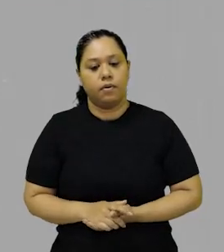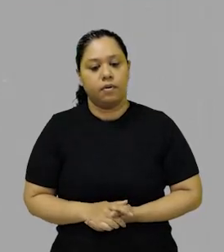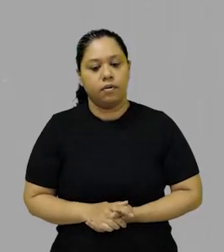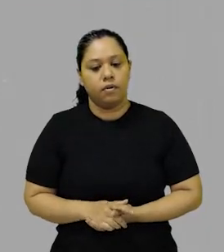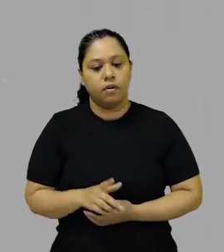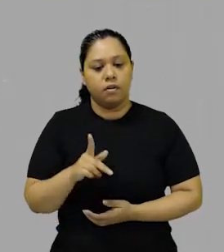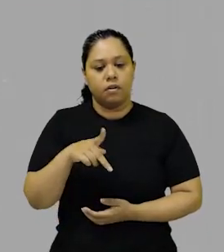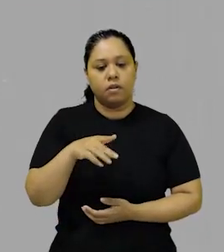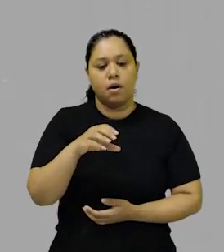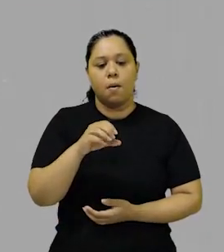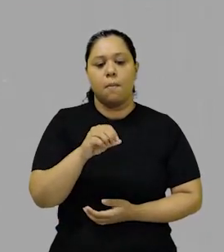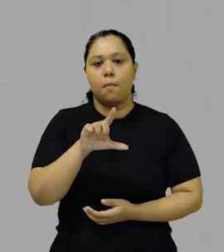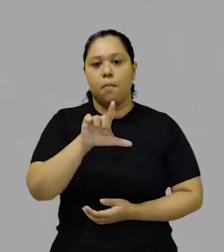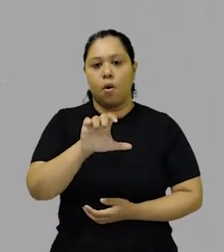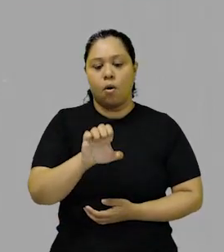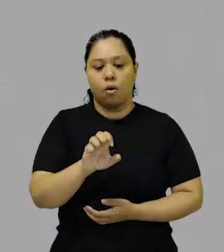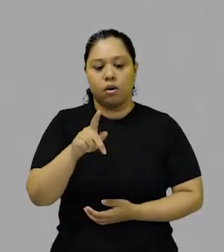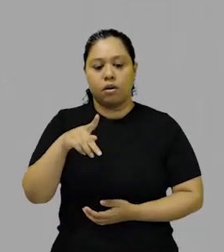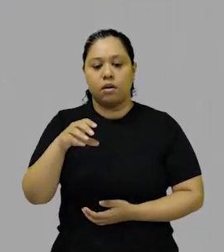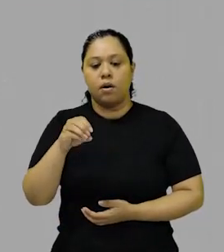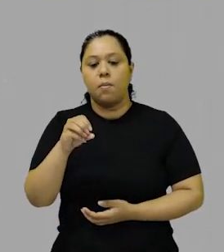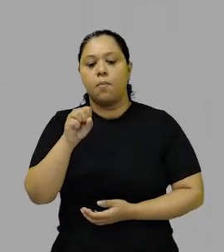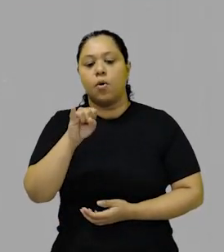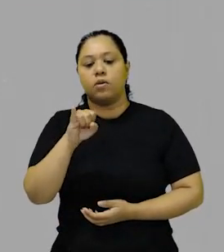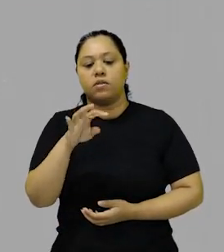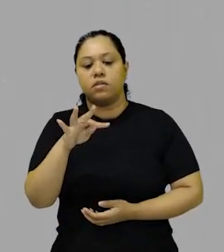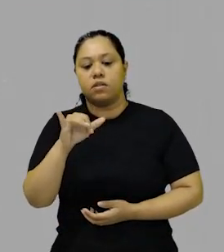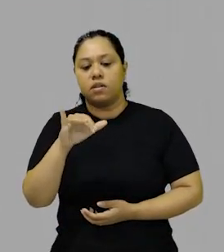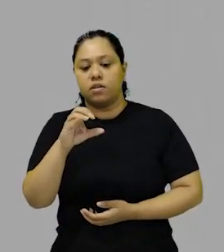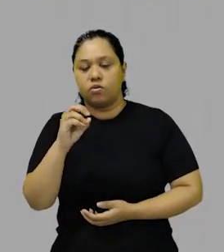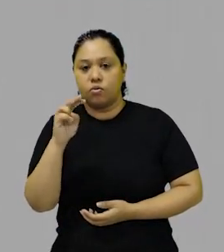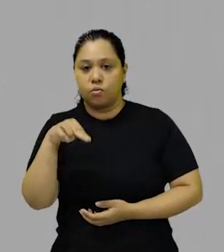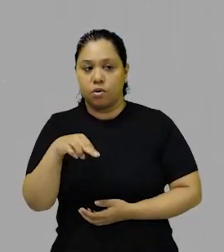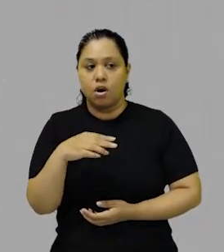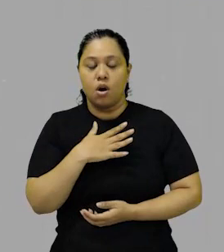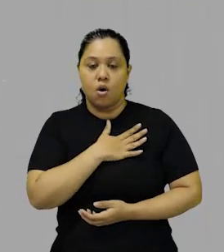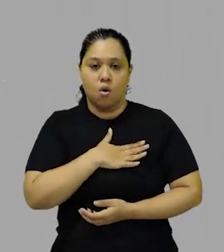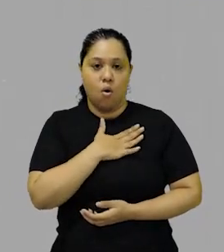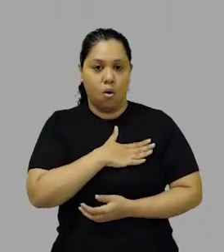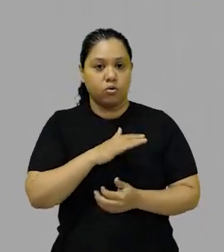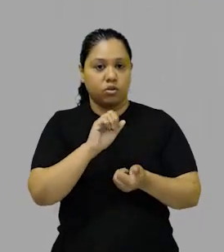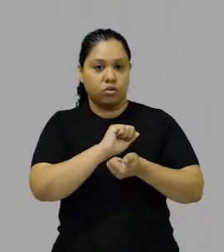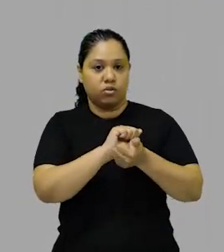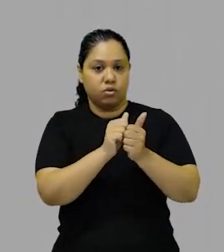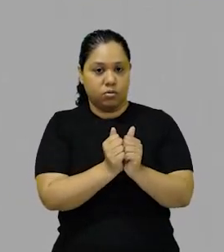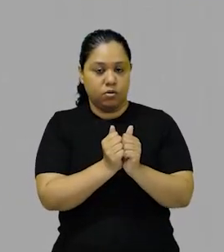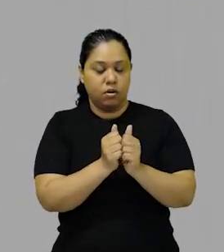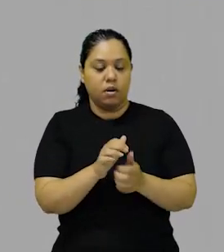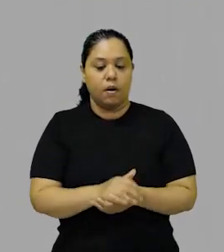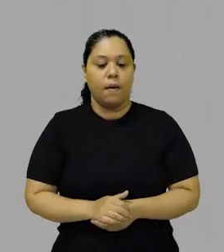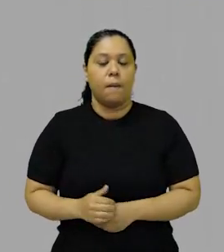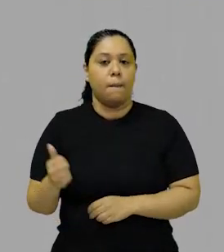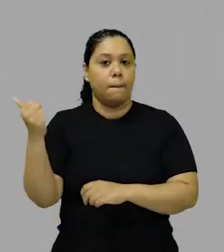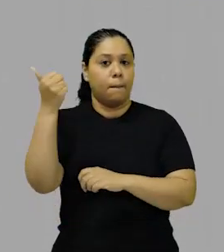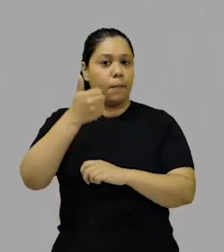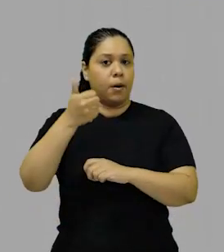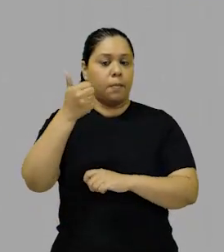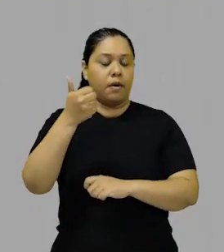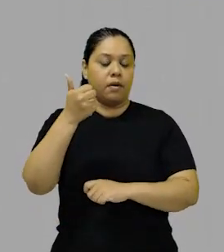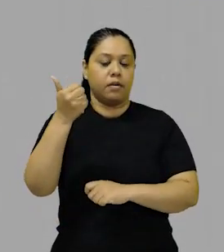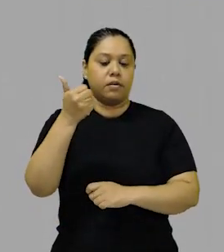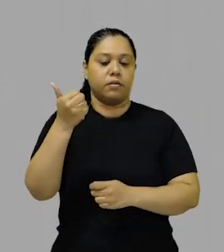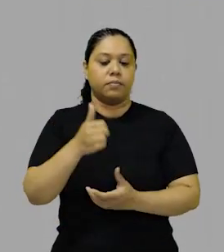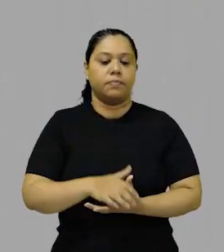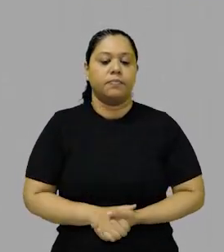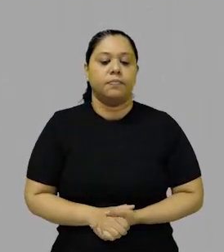pole position, para quem gosta de esporte, quem vê Fórmula 1, por exemplo, sabe que pole position é a primeira posição, tá,